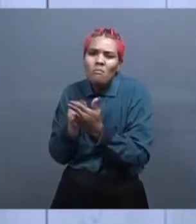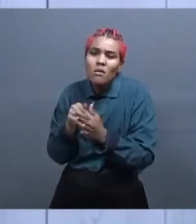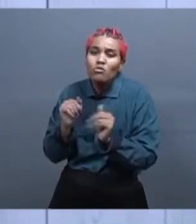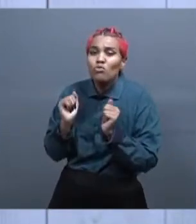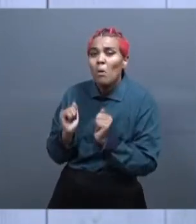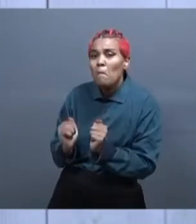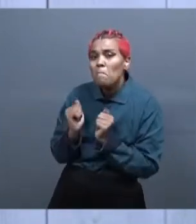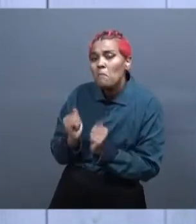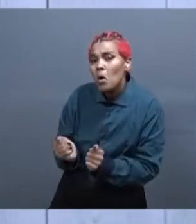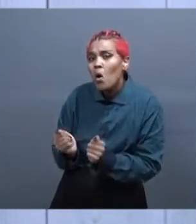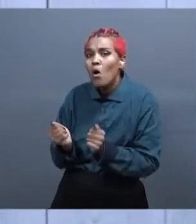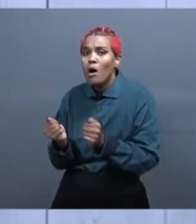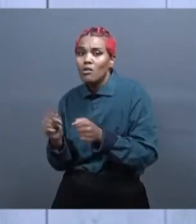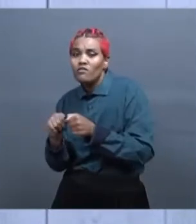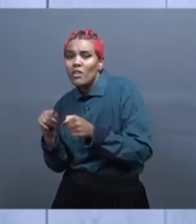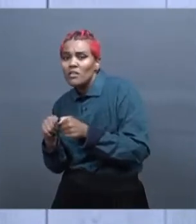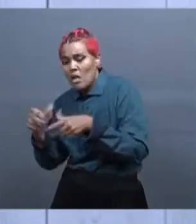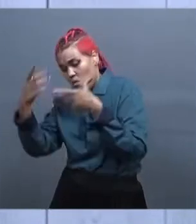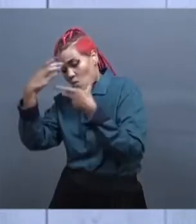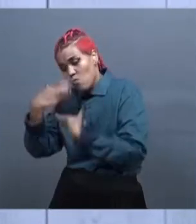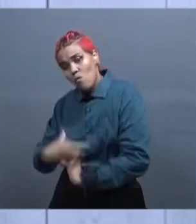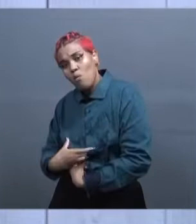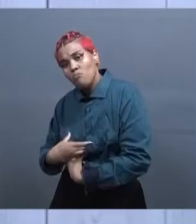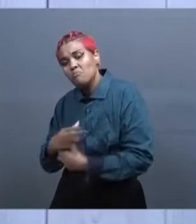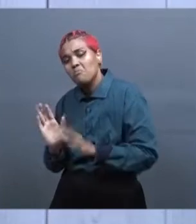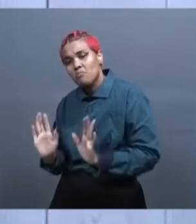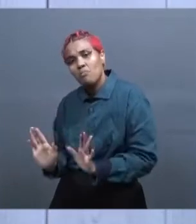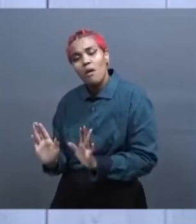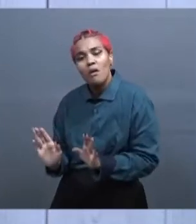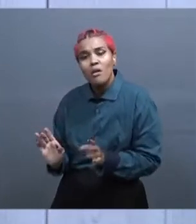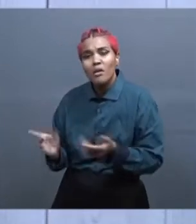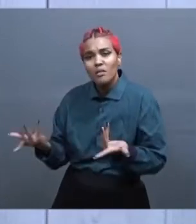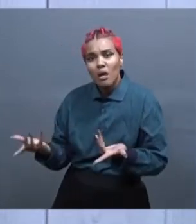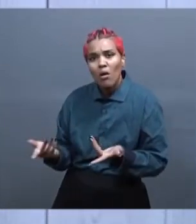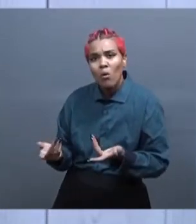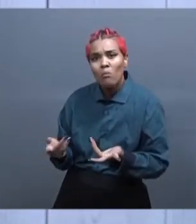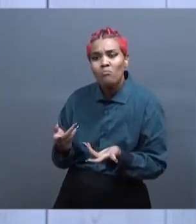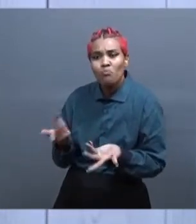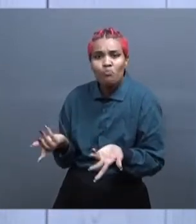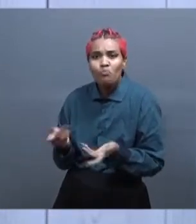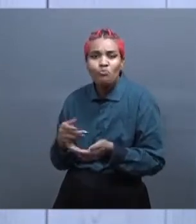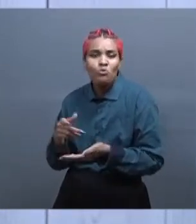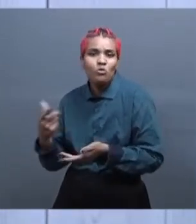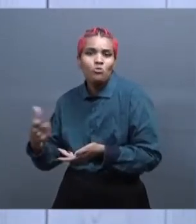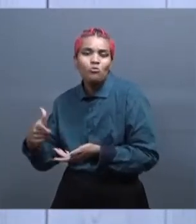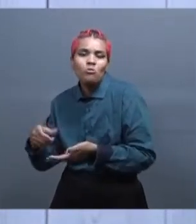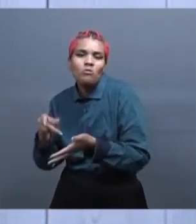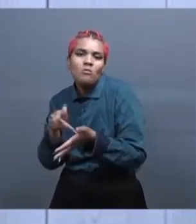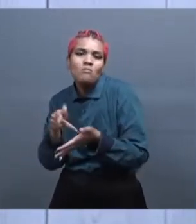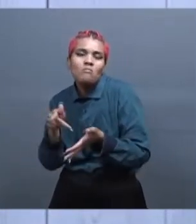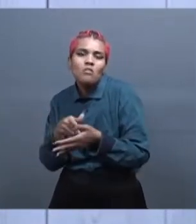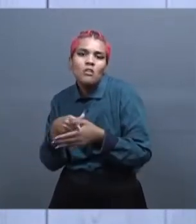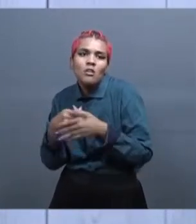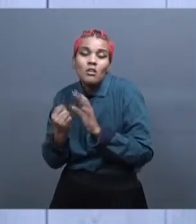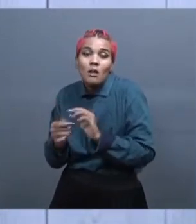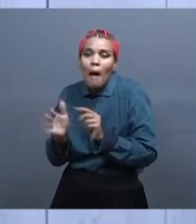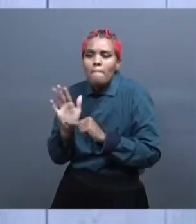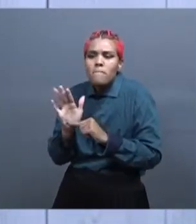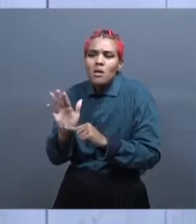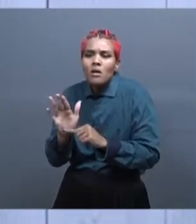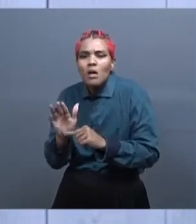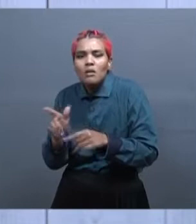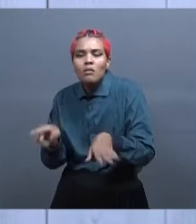pode fazer com esse corpo ele então praticamente inexistente aí eu acho que só aparece